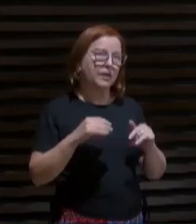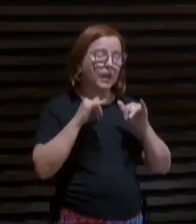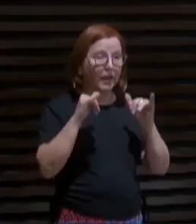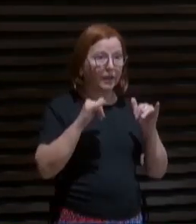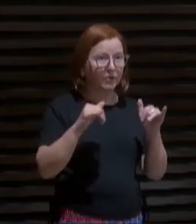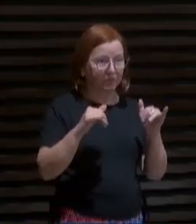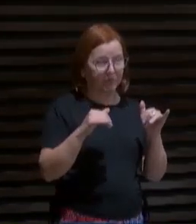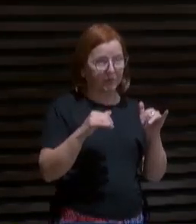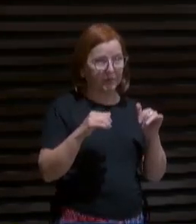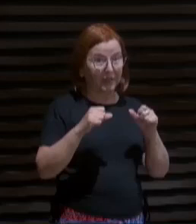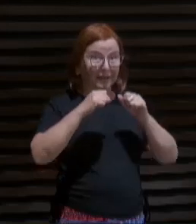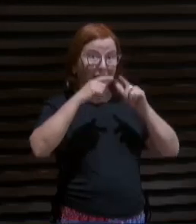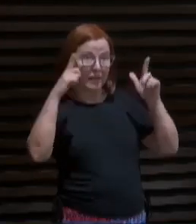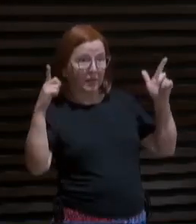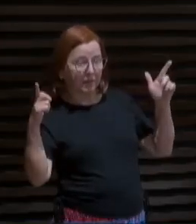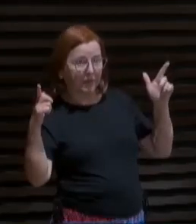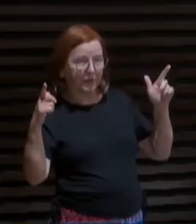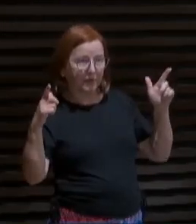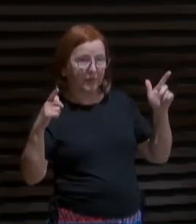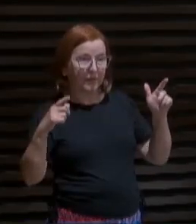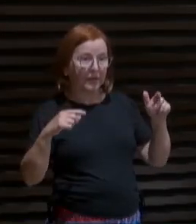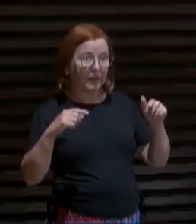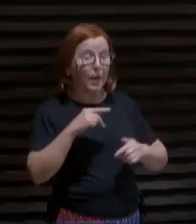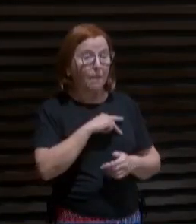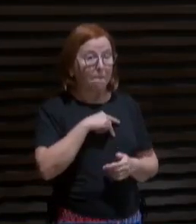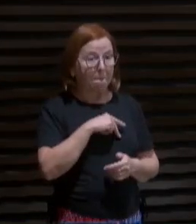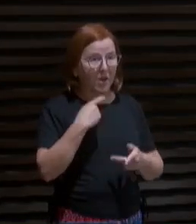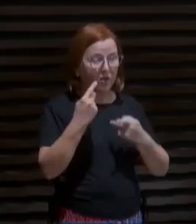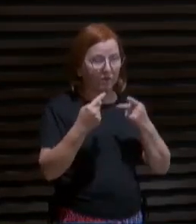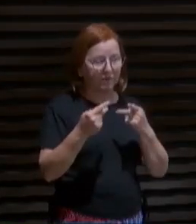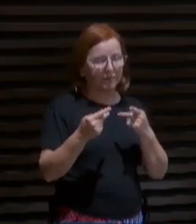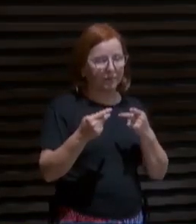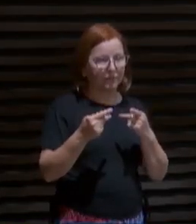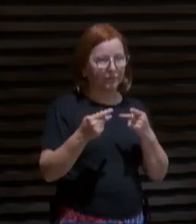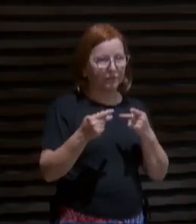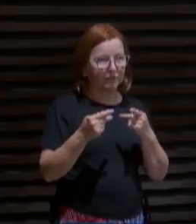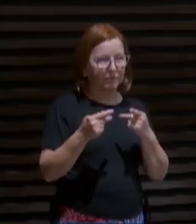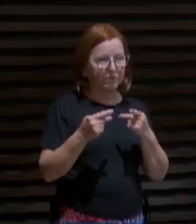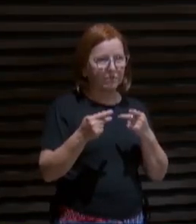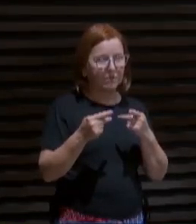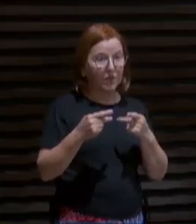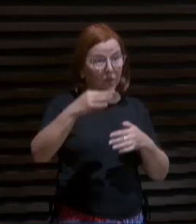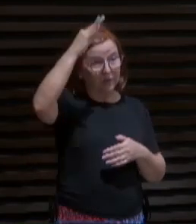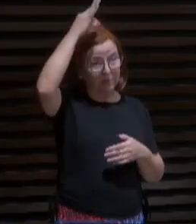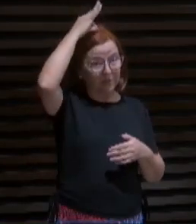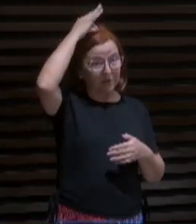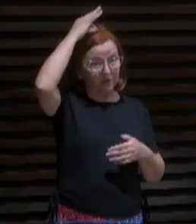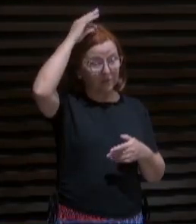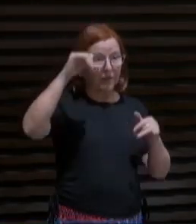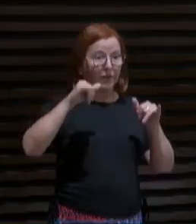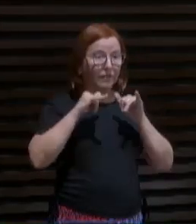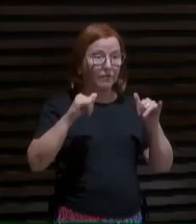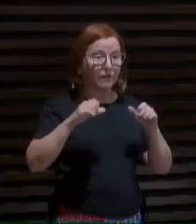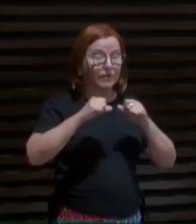dizer uma coisa que não seja verdade, mas aqui o apóstolo Paulo está dizendo, ele é enfático, o Espírito afirma